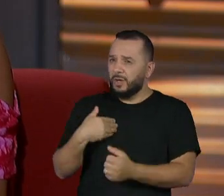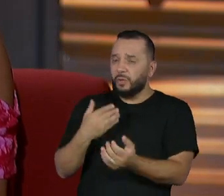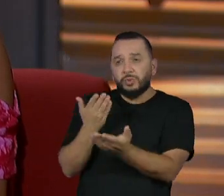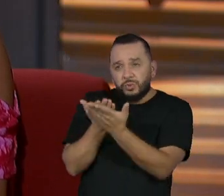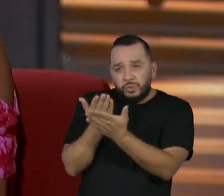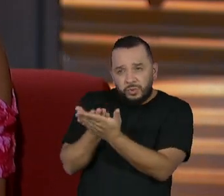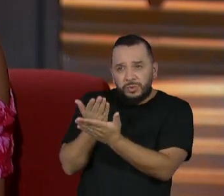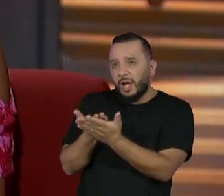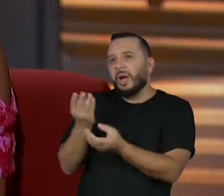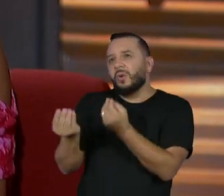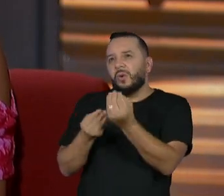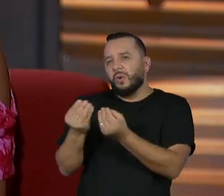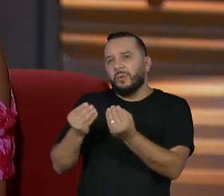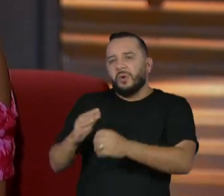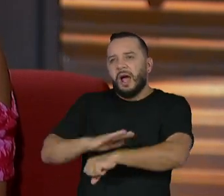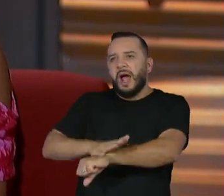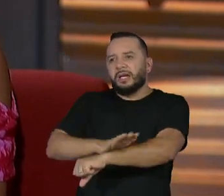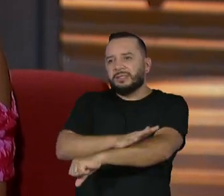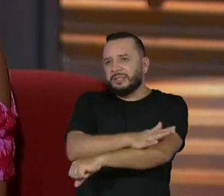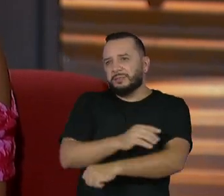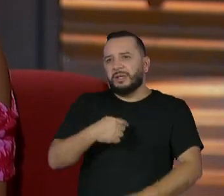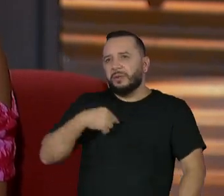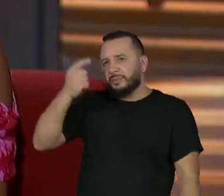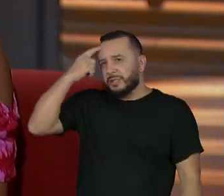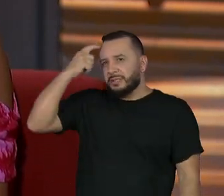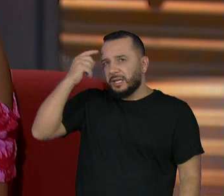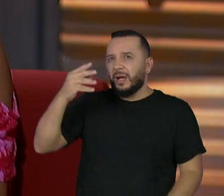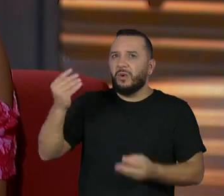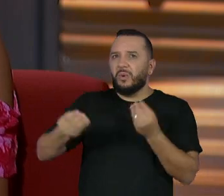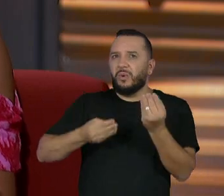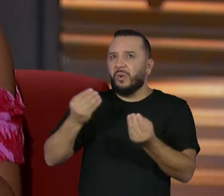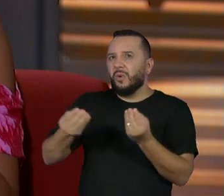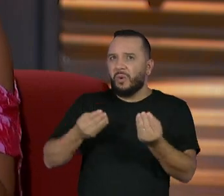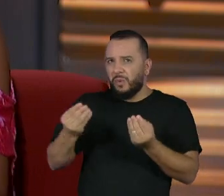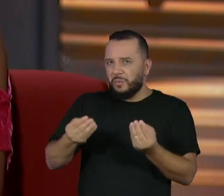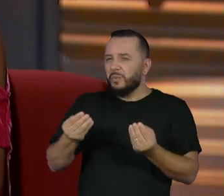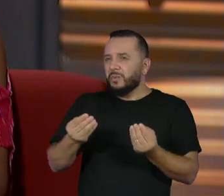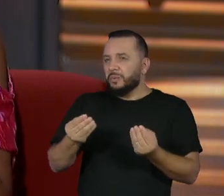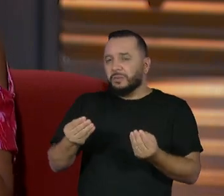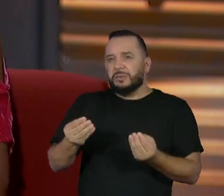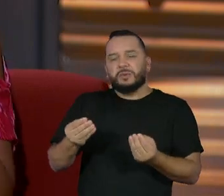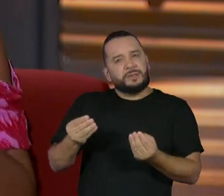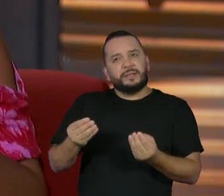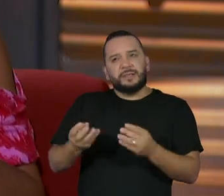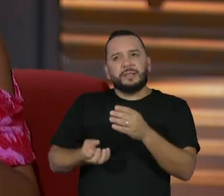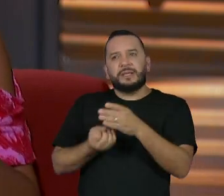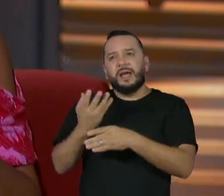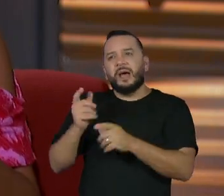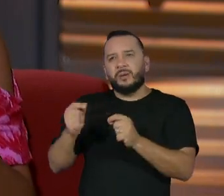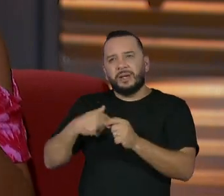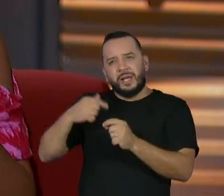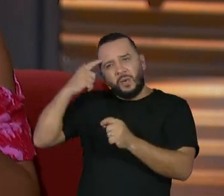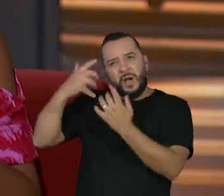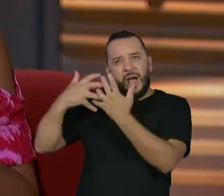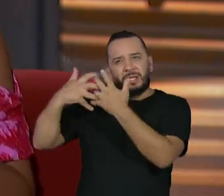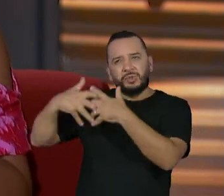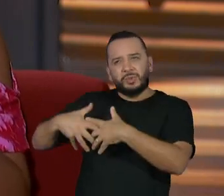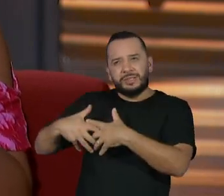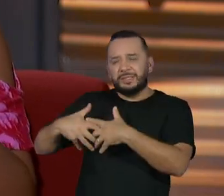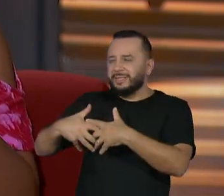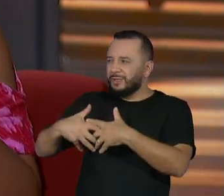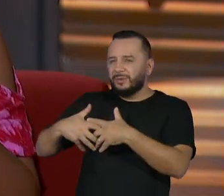sistema de justiça criminal, foi exatamente para pensar como a gente consegue construir uma lógica, mesmo penal, que não